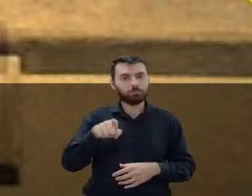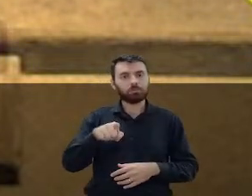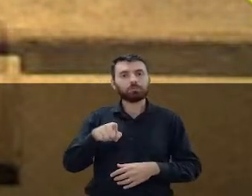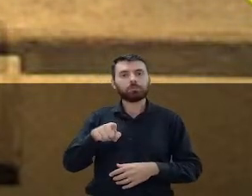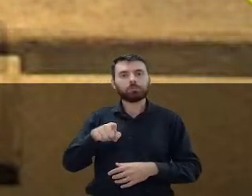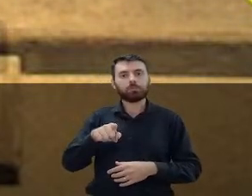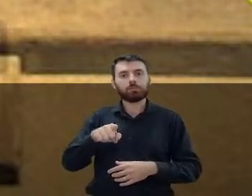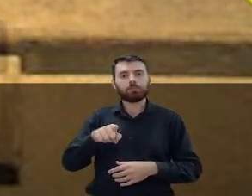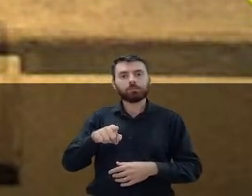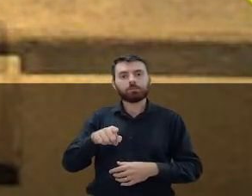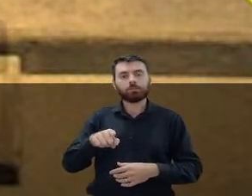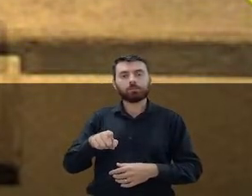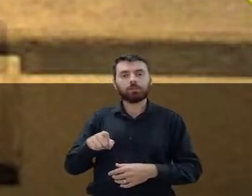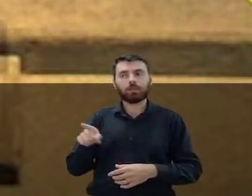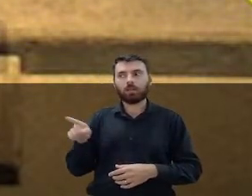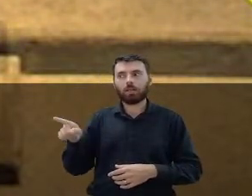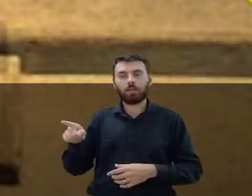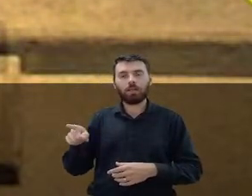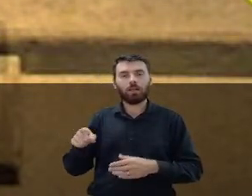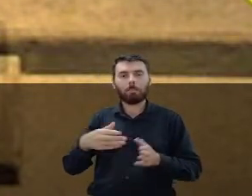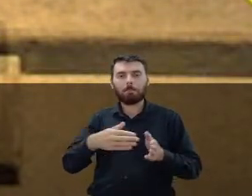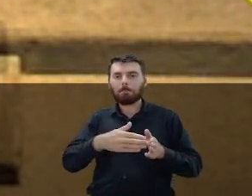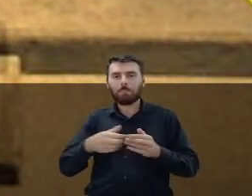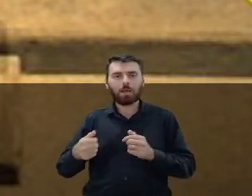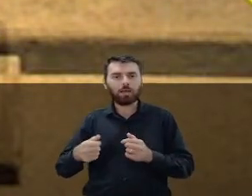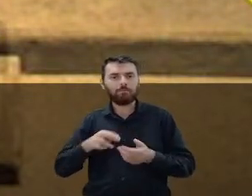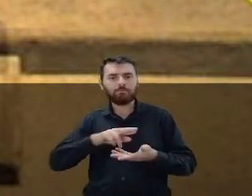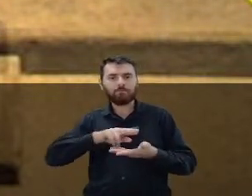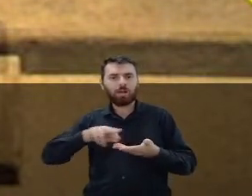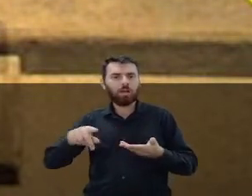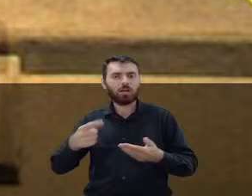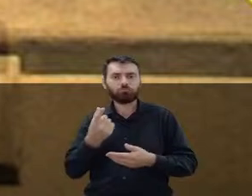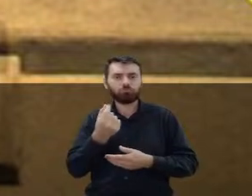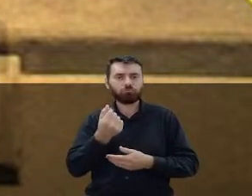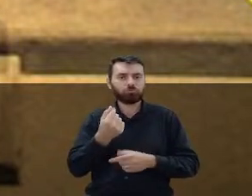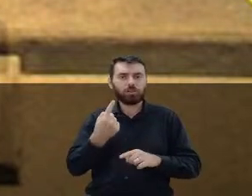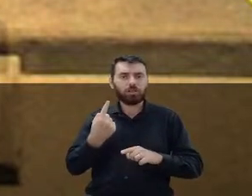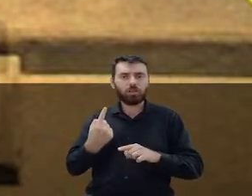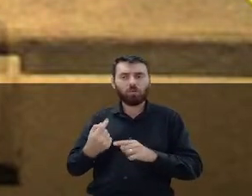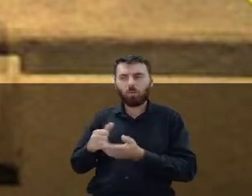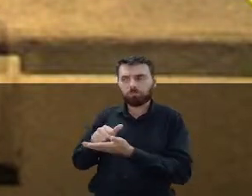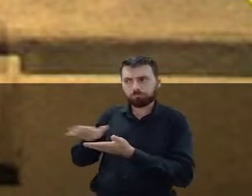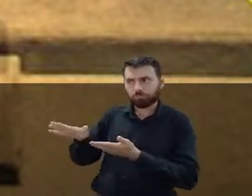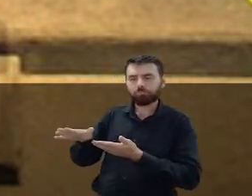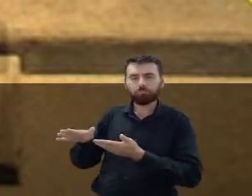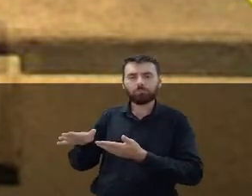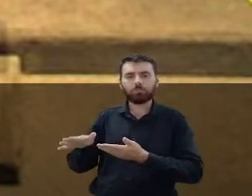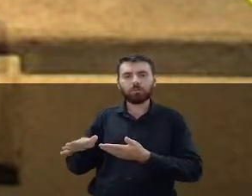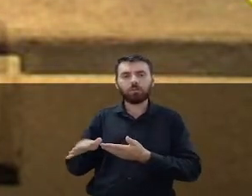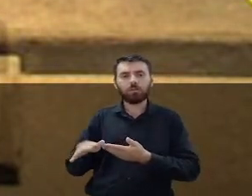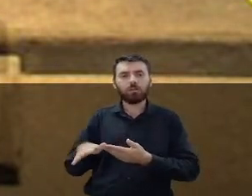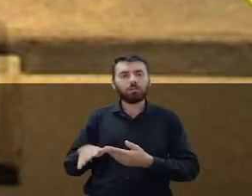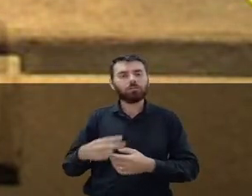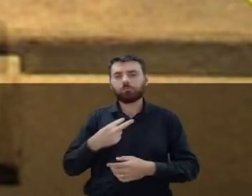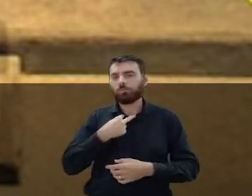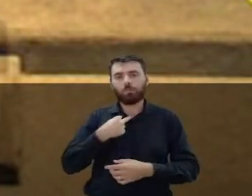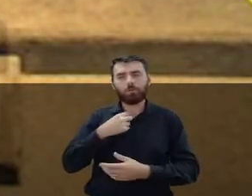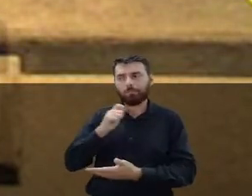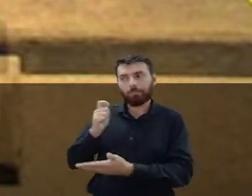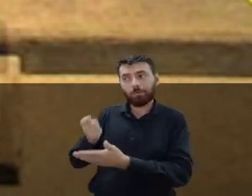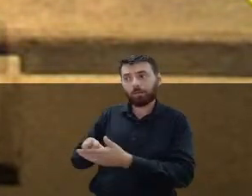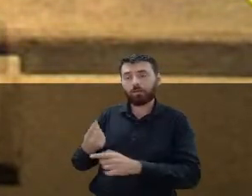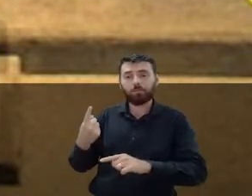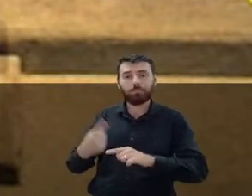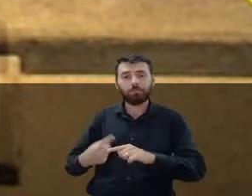condenação ali, de qualquer verba rescisória, com esses valores, que ela saiu sem prestar contas. Ela fazia duas prestações